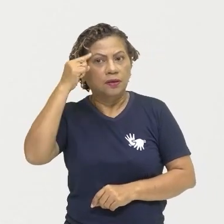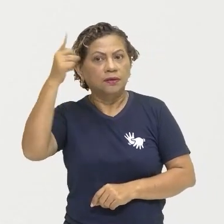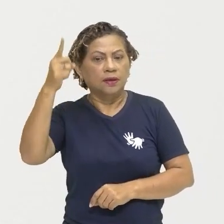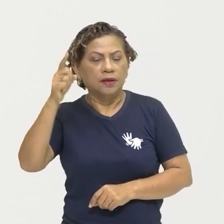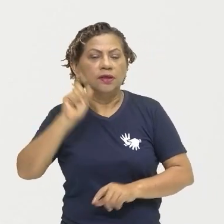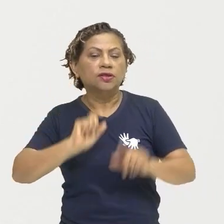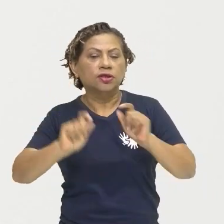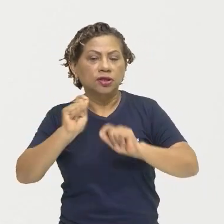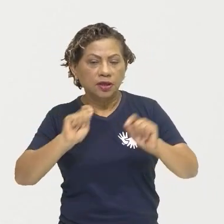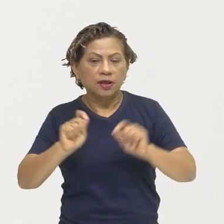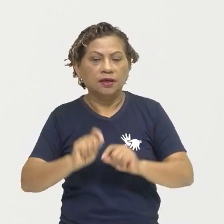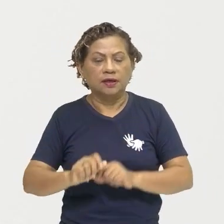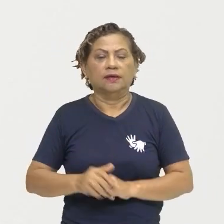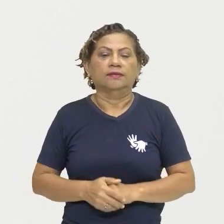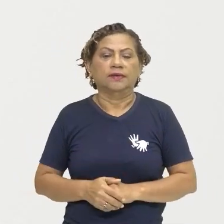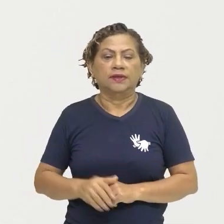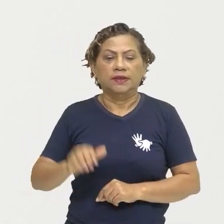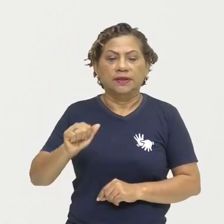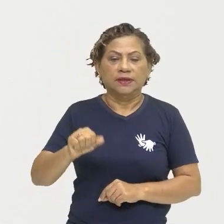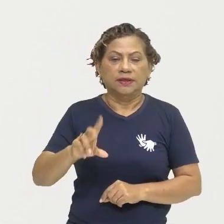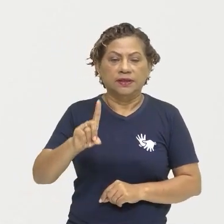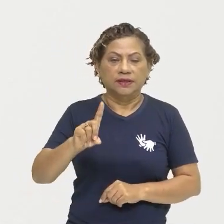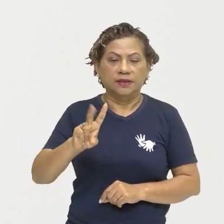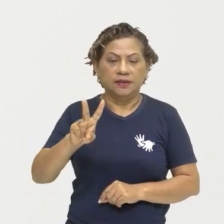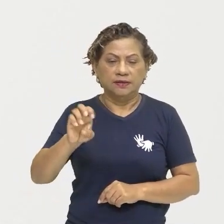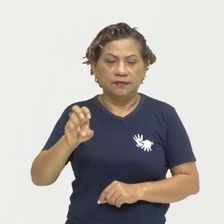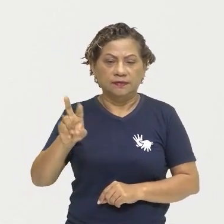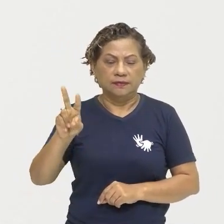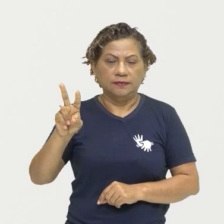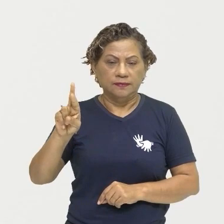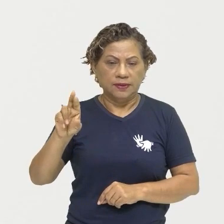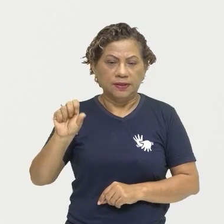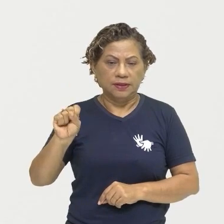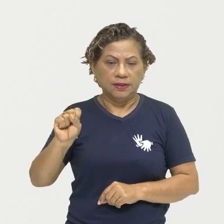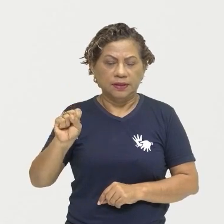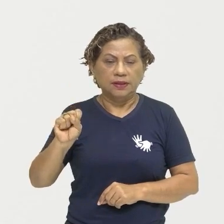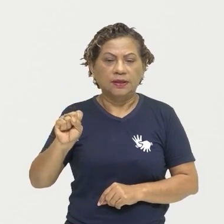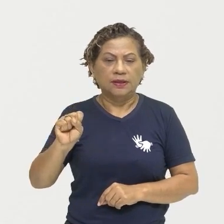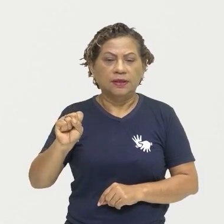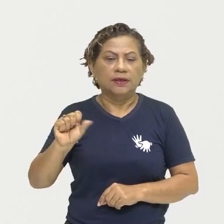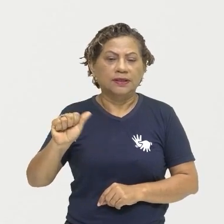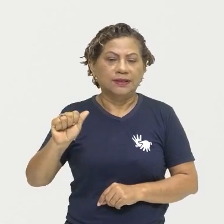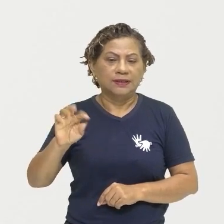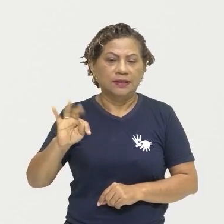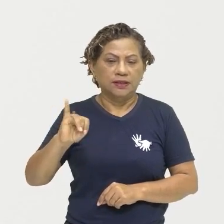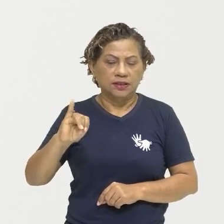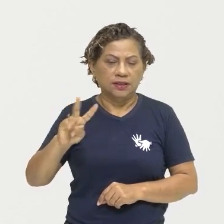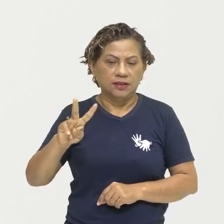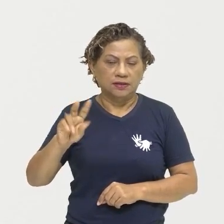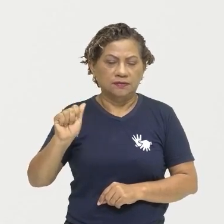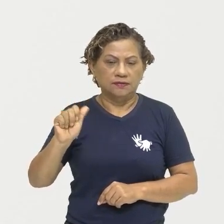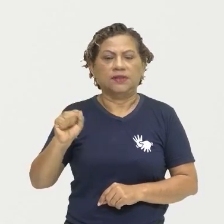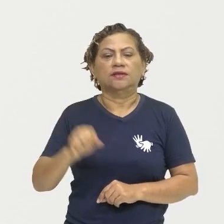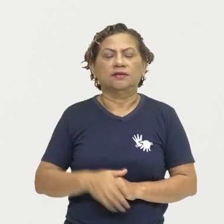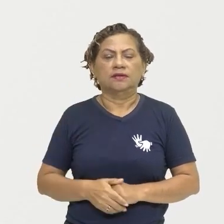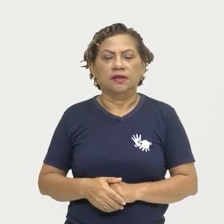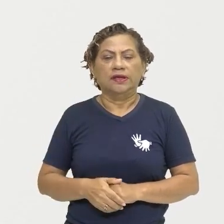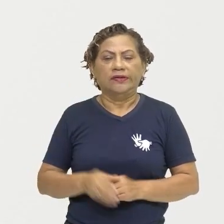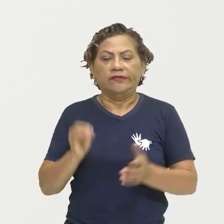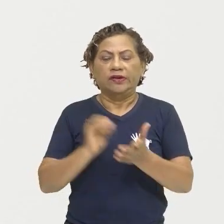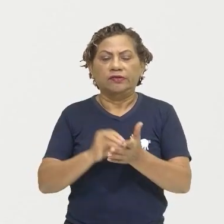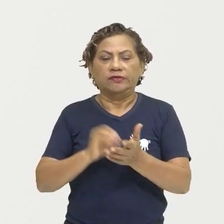De adversidade. Eu não pude comparecer ao aniversário, mas, porém, contudo, todavia, enviei meu presente. Ideia